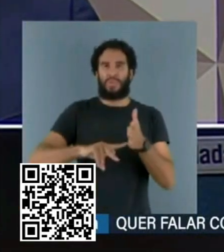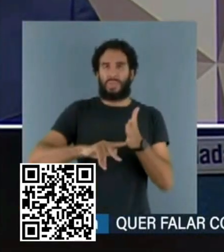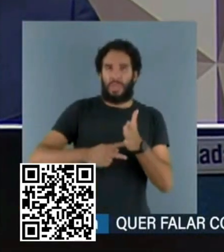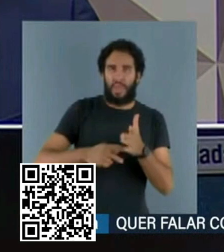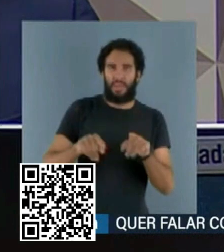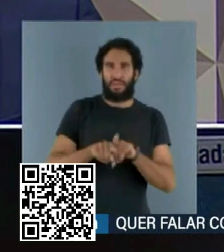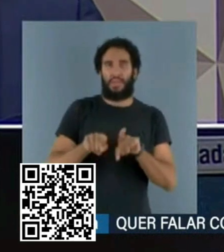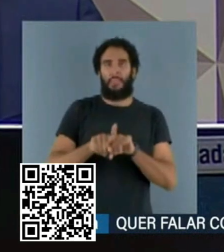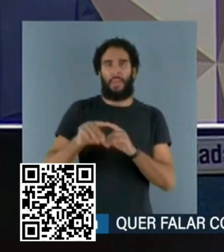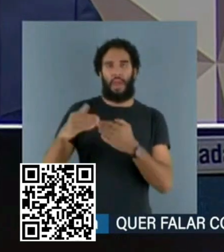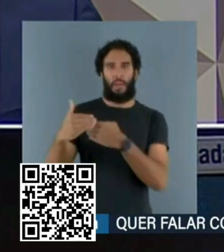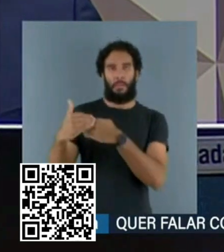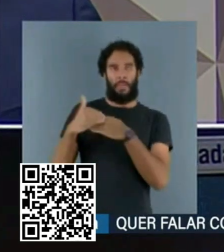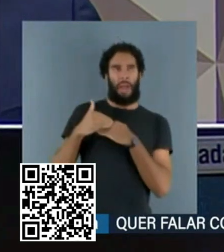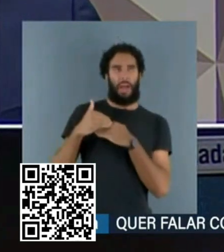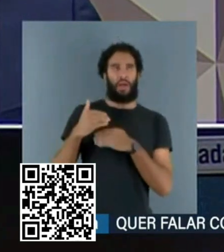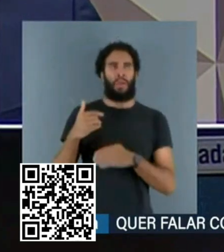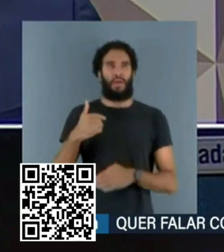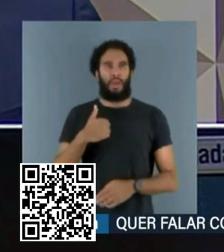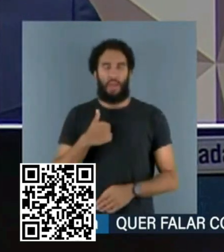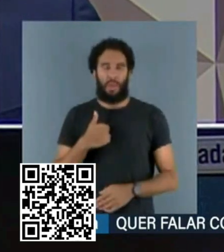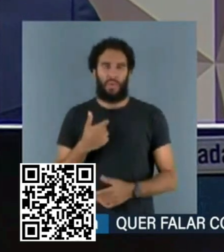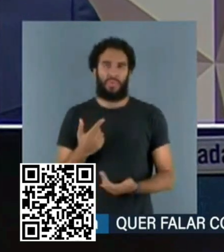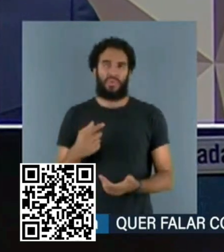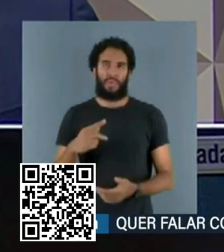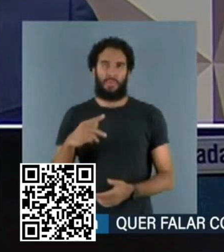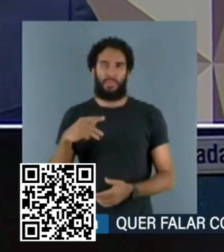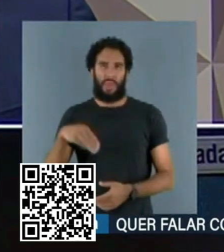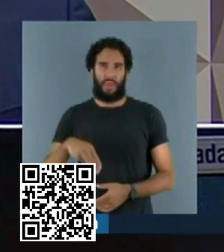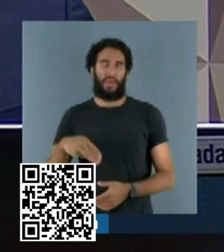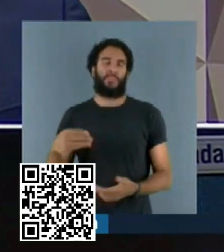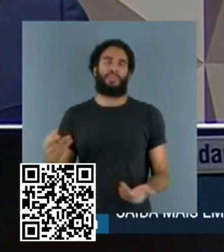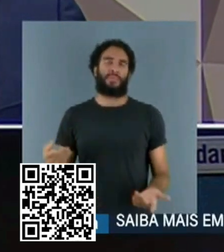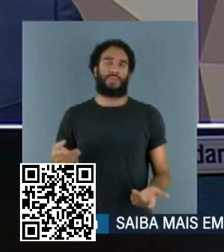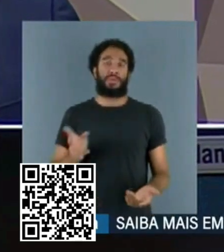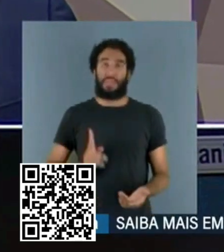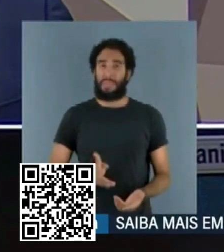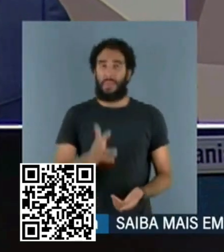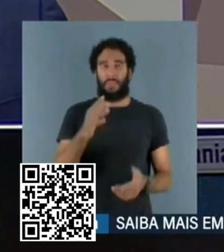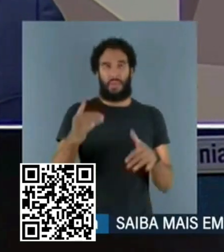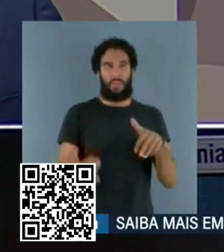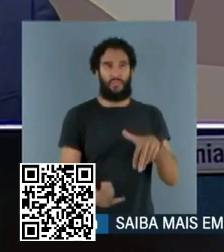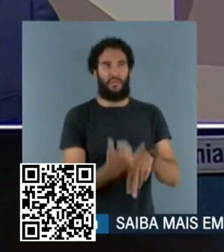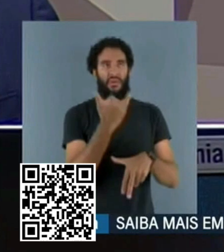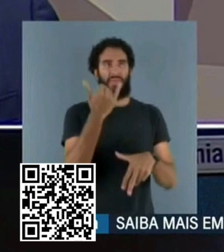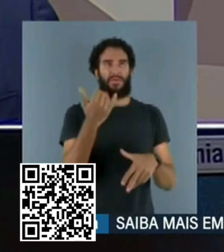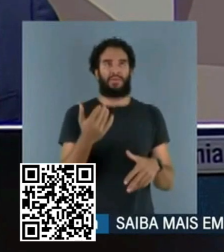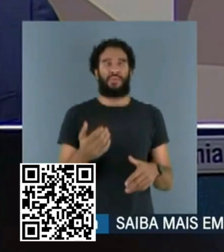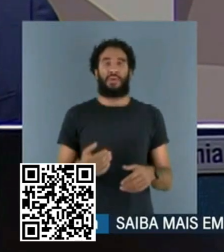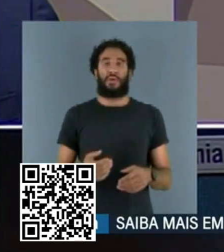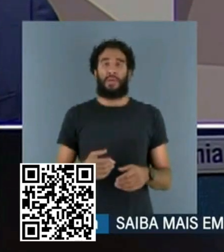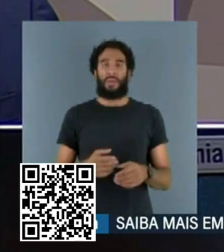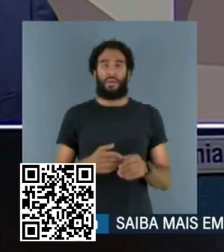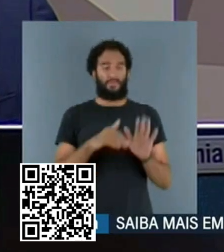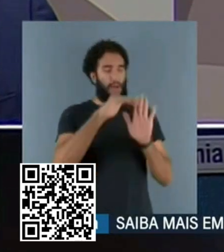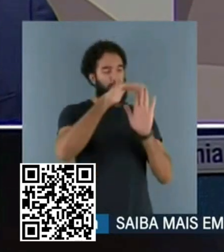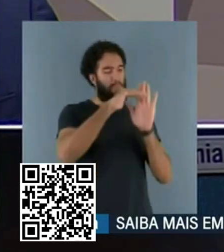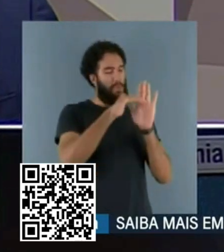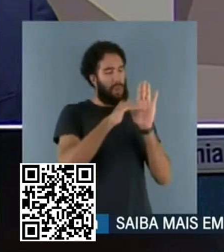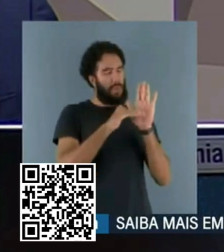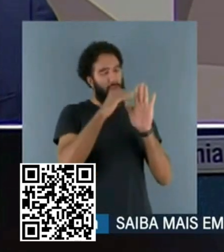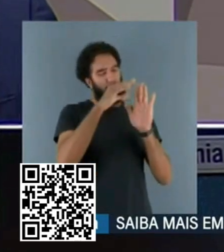acusatórios, inquéritos policiais militares que figurei sempre como vítima, possuo minha ficha